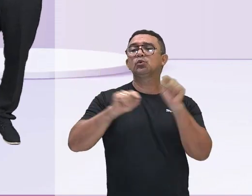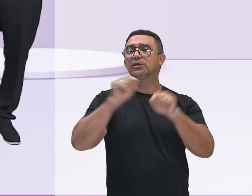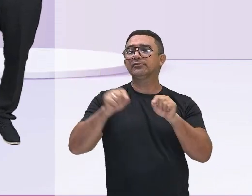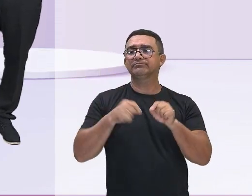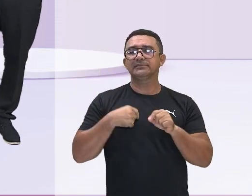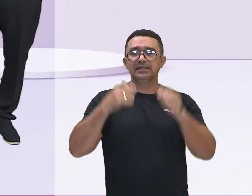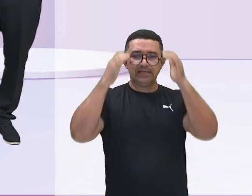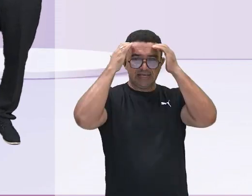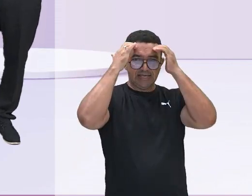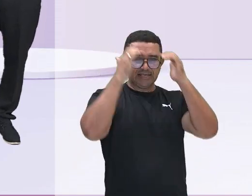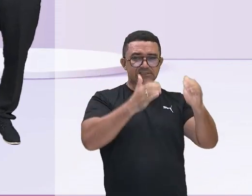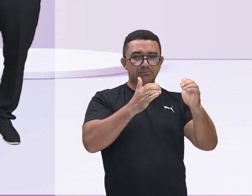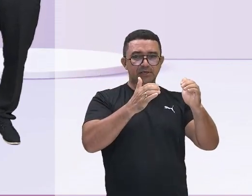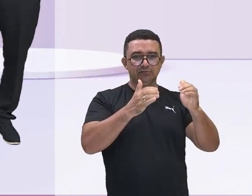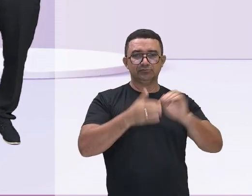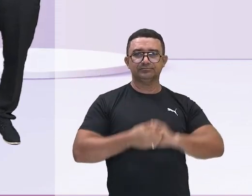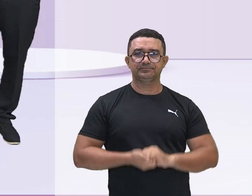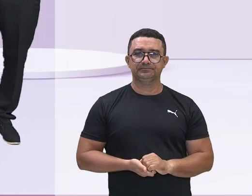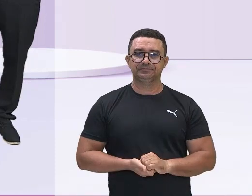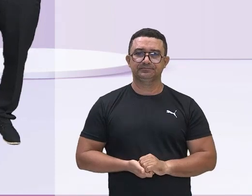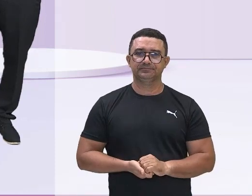para vocês falando sobre o respeito.